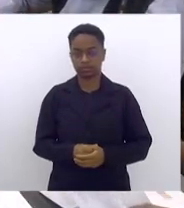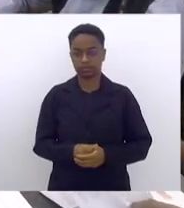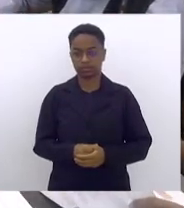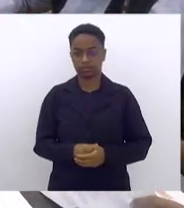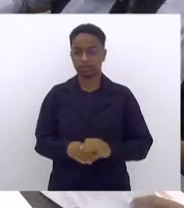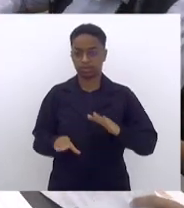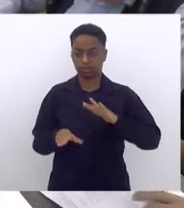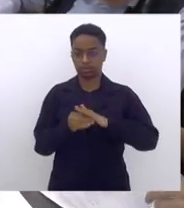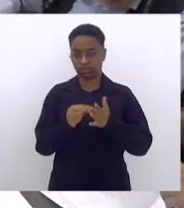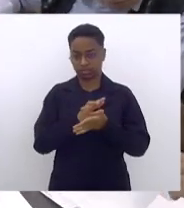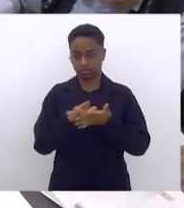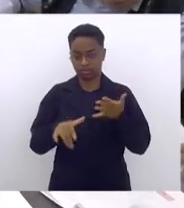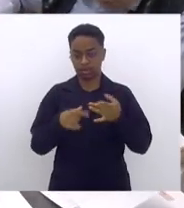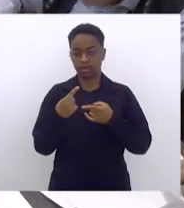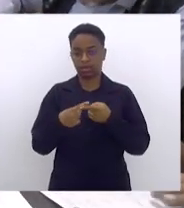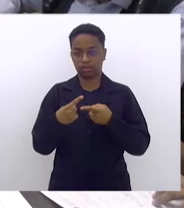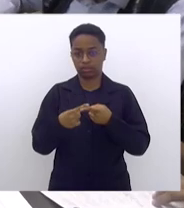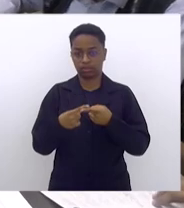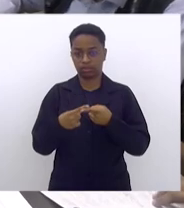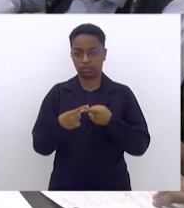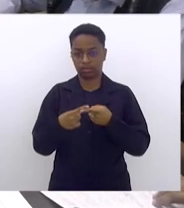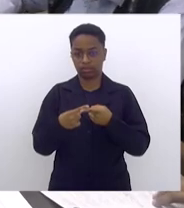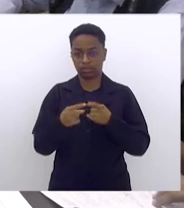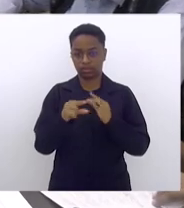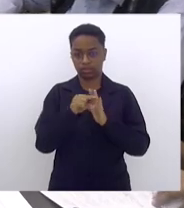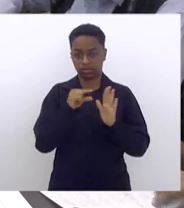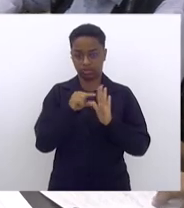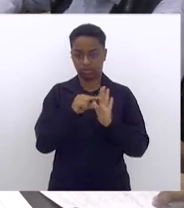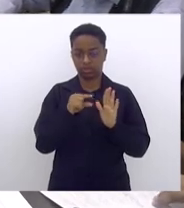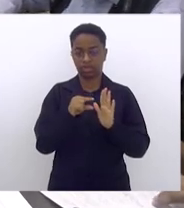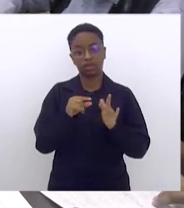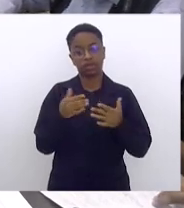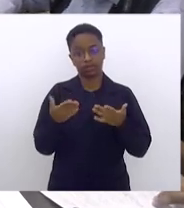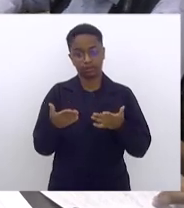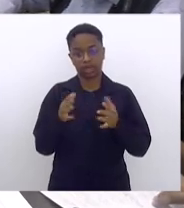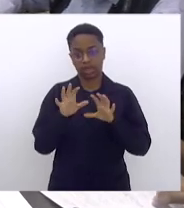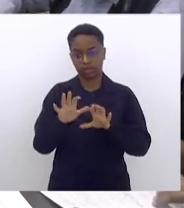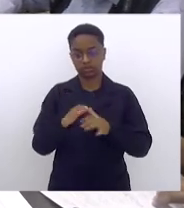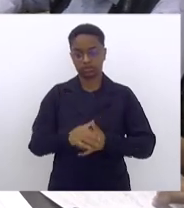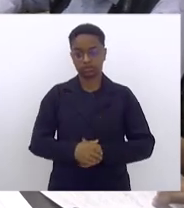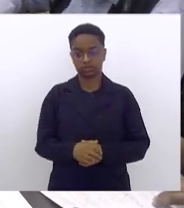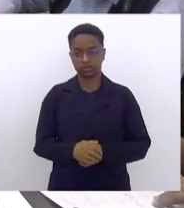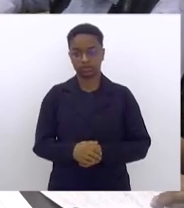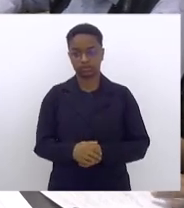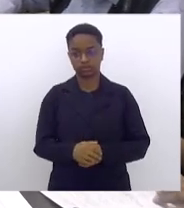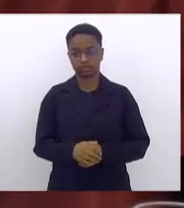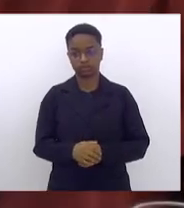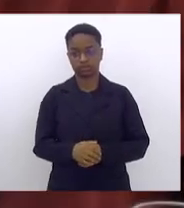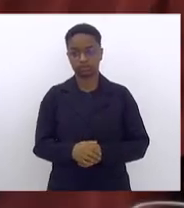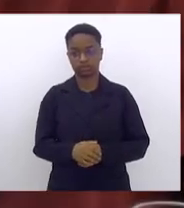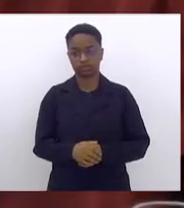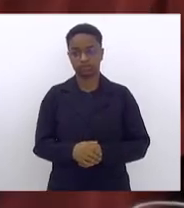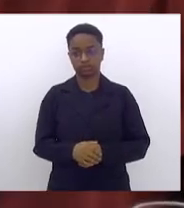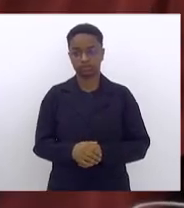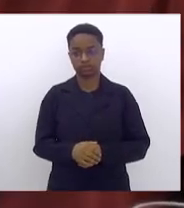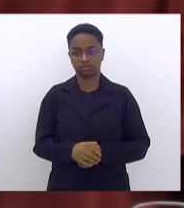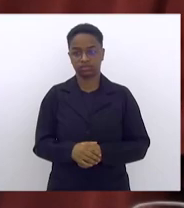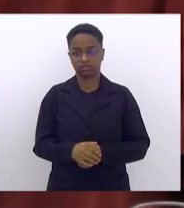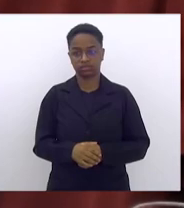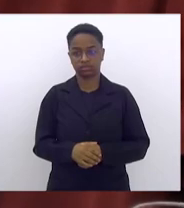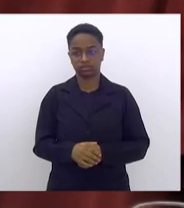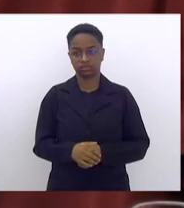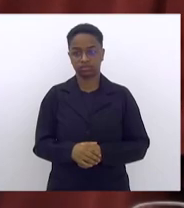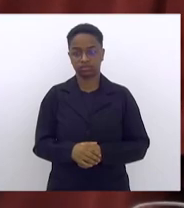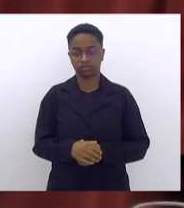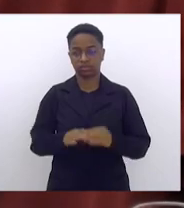Emendas. Porque Vossa Excelência inclui o... Ementa. Perfeito. Desculpa, eu peço desculpa, mas era isso. Tá. Aí eu faço aqui no... Adiciono